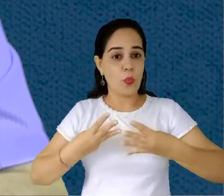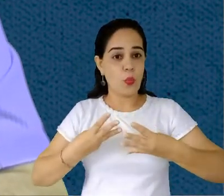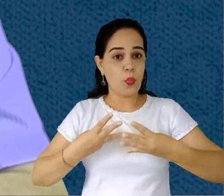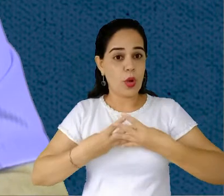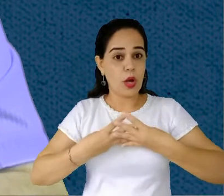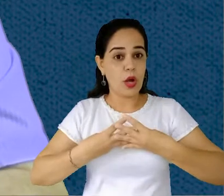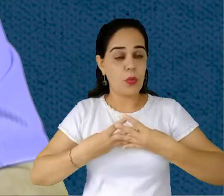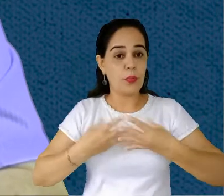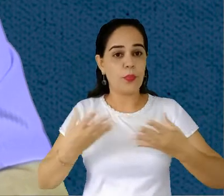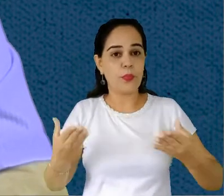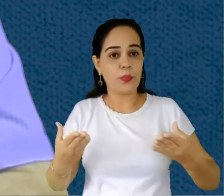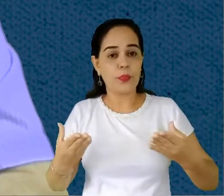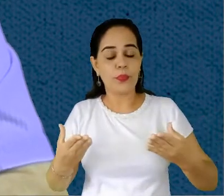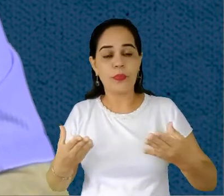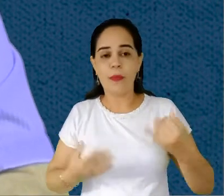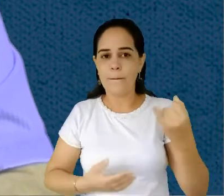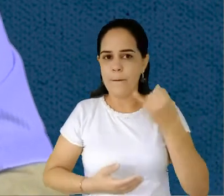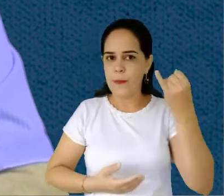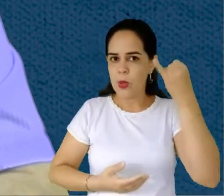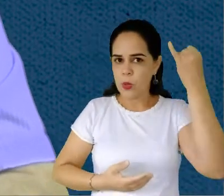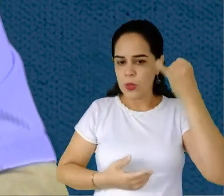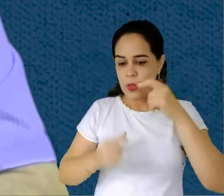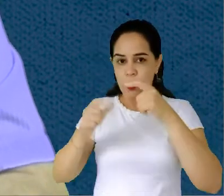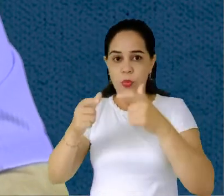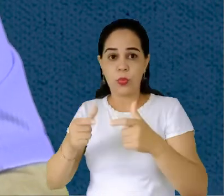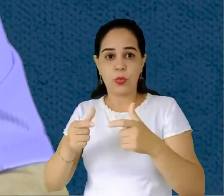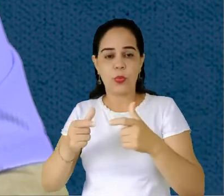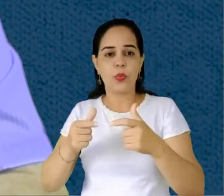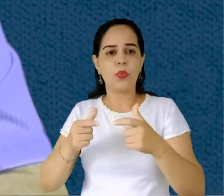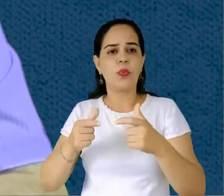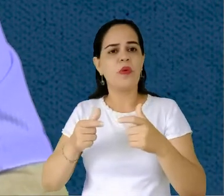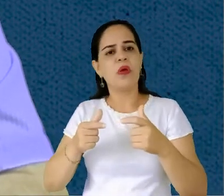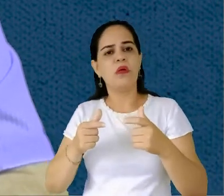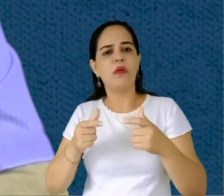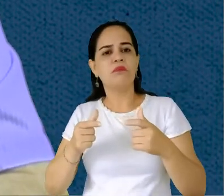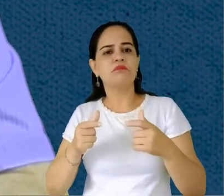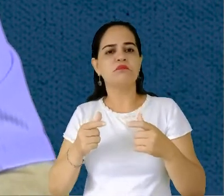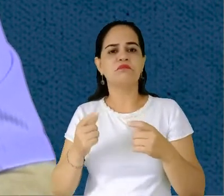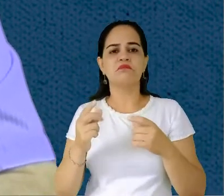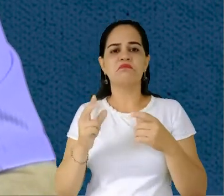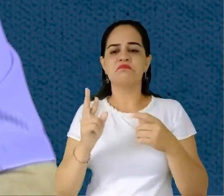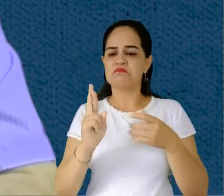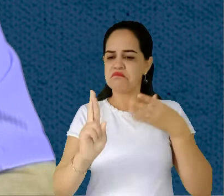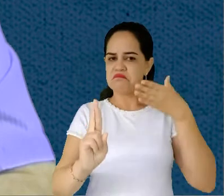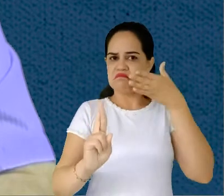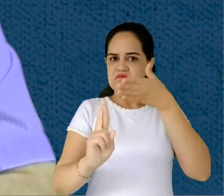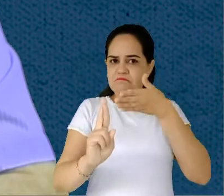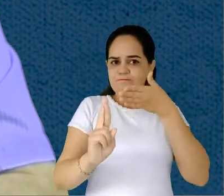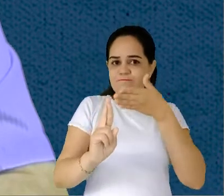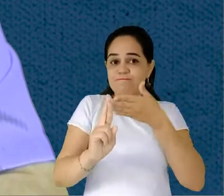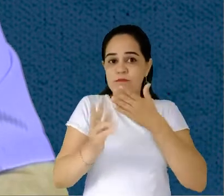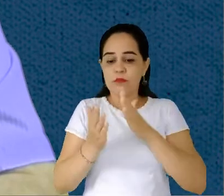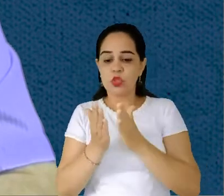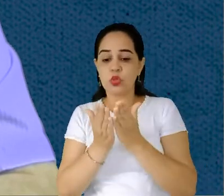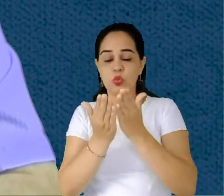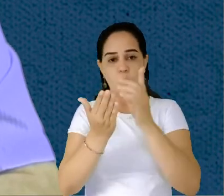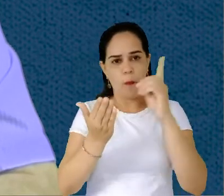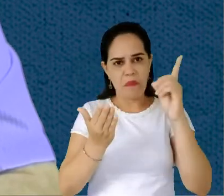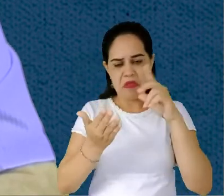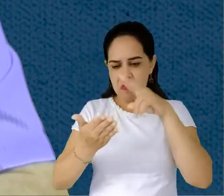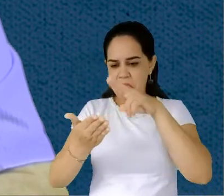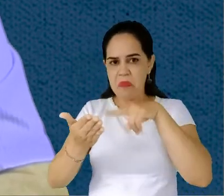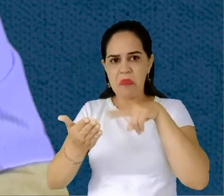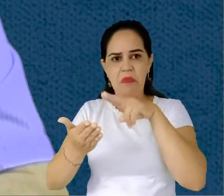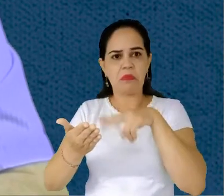que todas as referências bíblicas fazem, digamos assim, uma anotação sobre esta